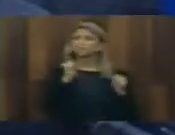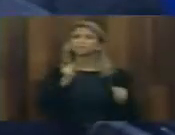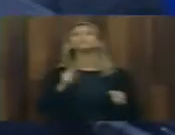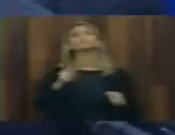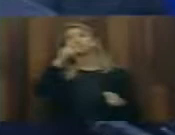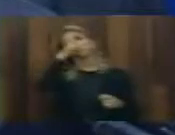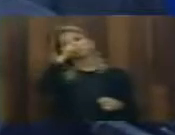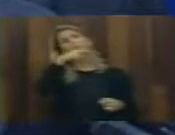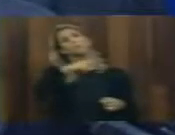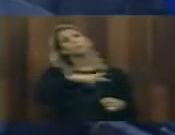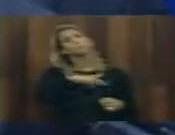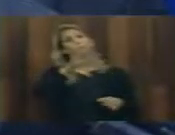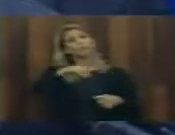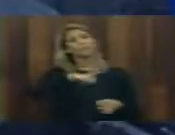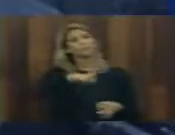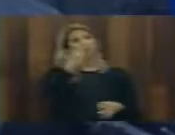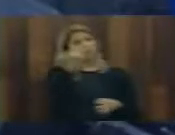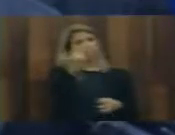Mas aquele povo lá,